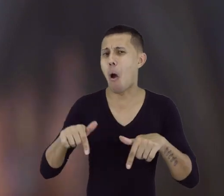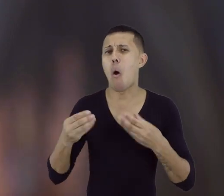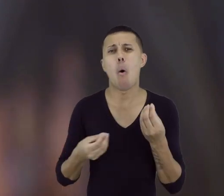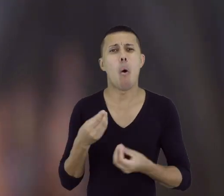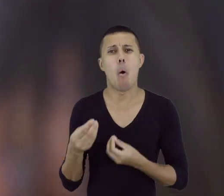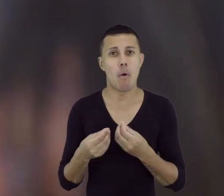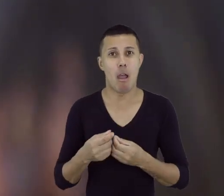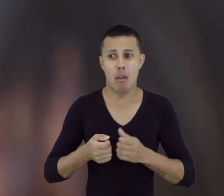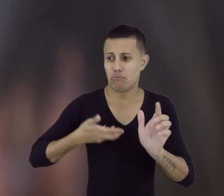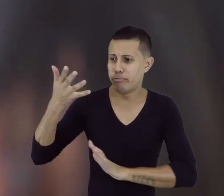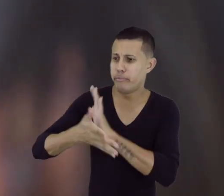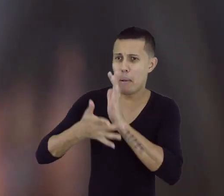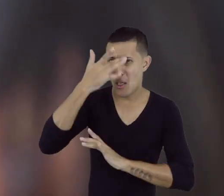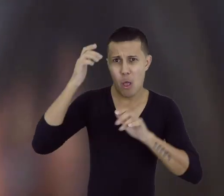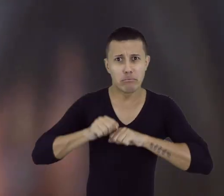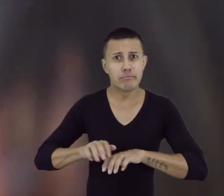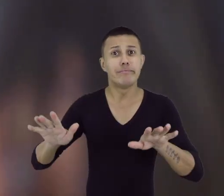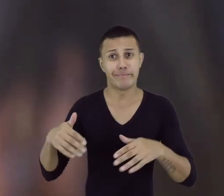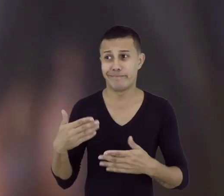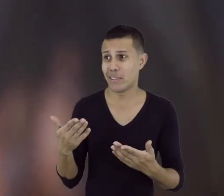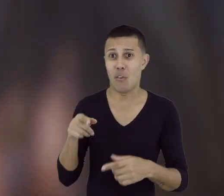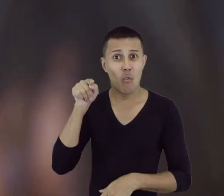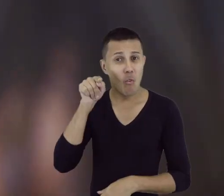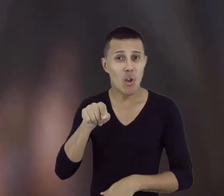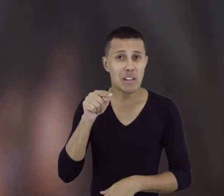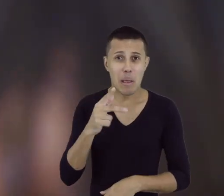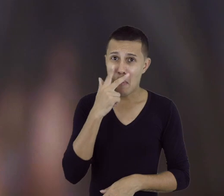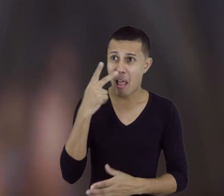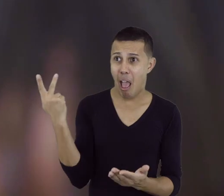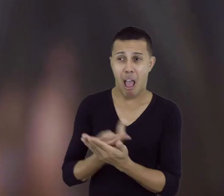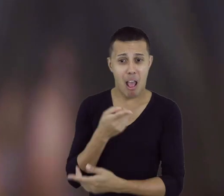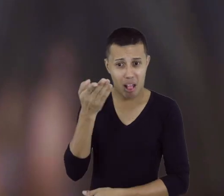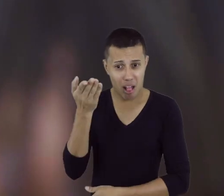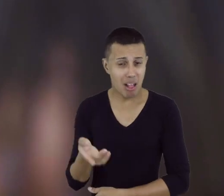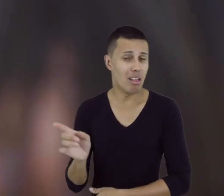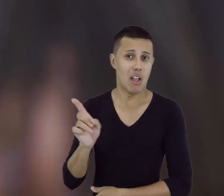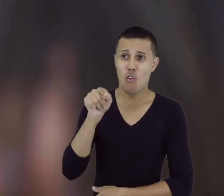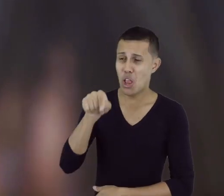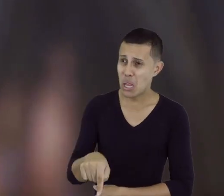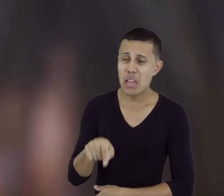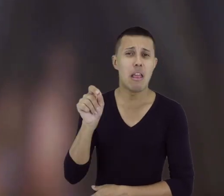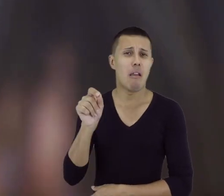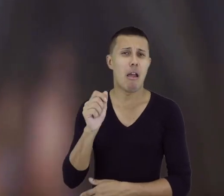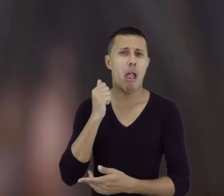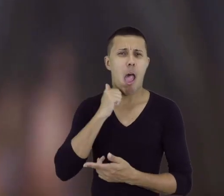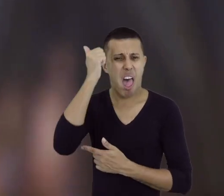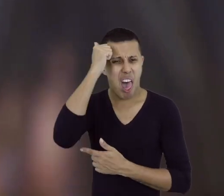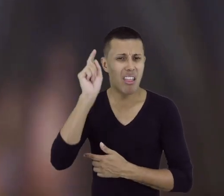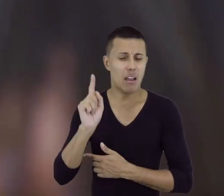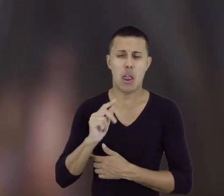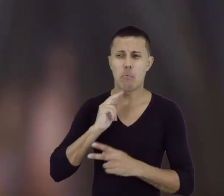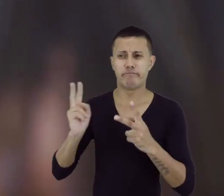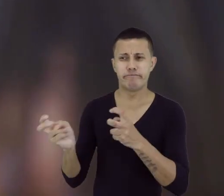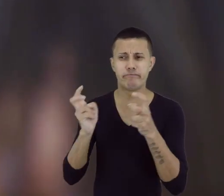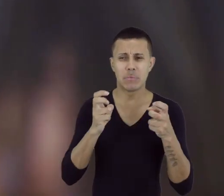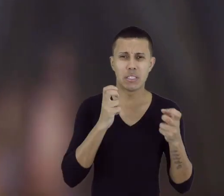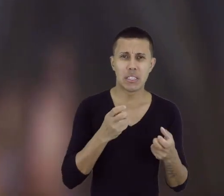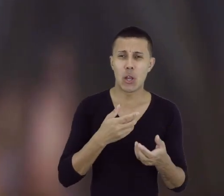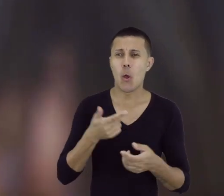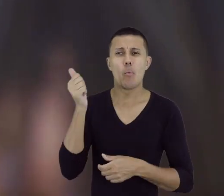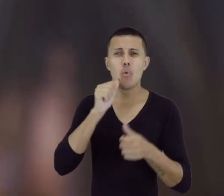com isso? Como é que eu falo para outras pessoas que, tipo, cara, não é que você é uma pessoa errada, não é que você... Porque tem uma coisa que eu